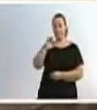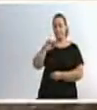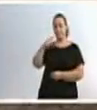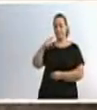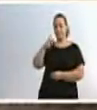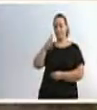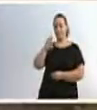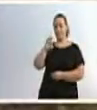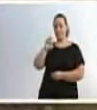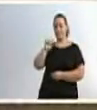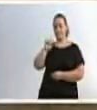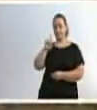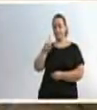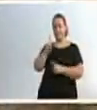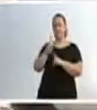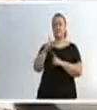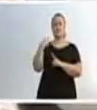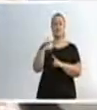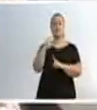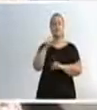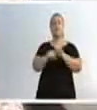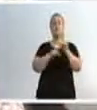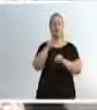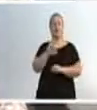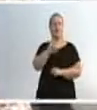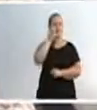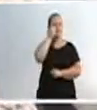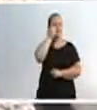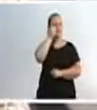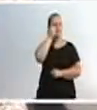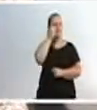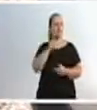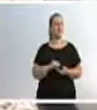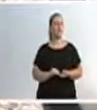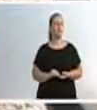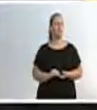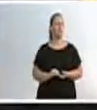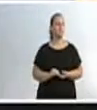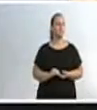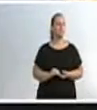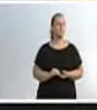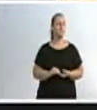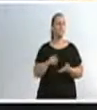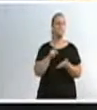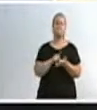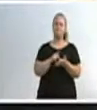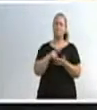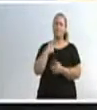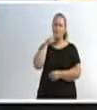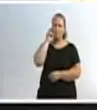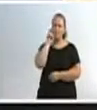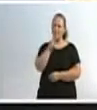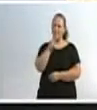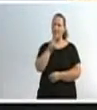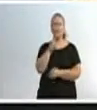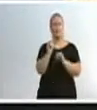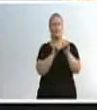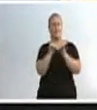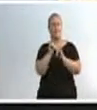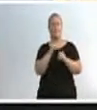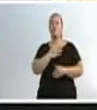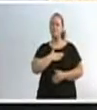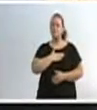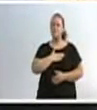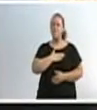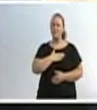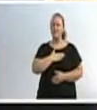que os animais sejam adotados, como fez este senhor. Na verdade, eu vi na internet, né, no Face ali, daí gostei, me deu